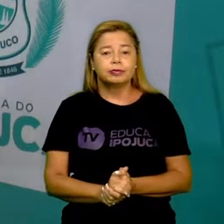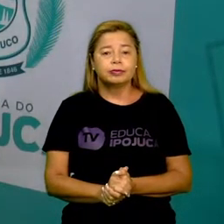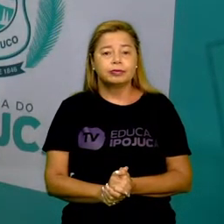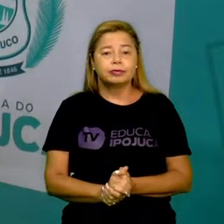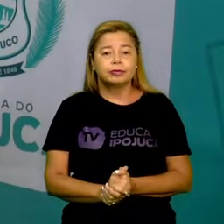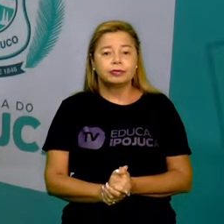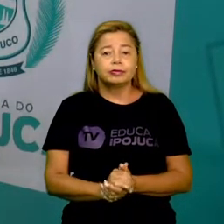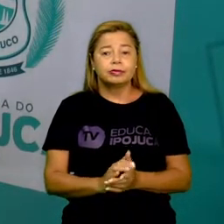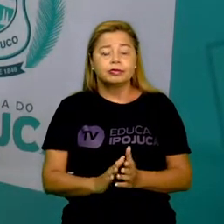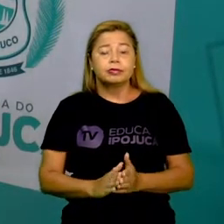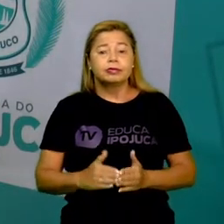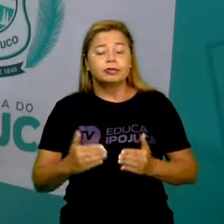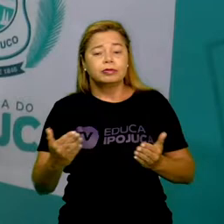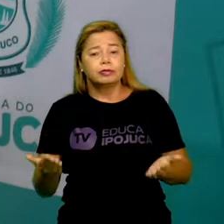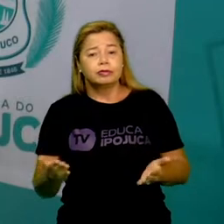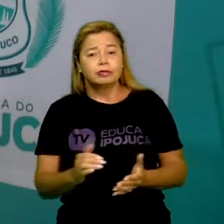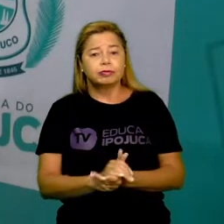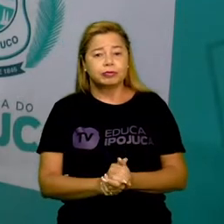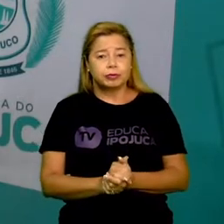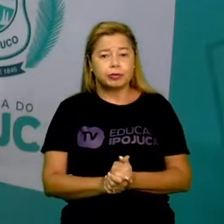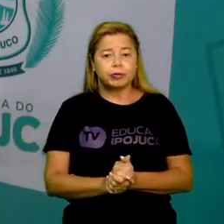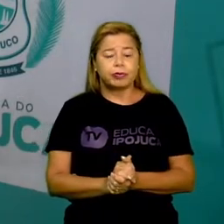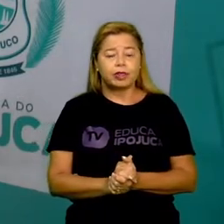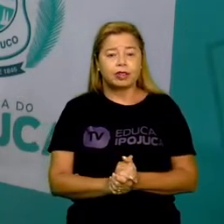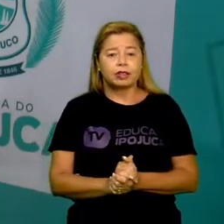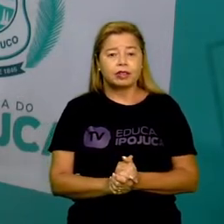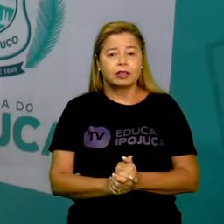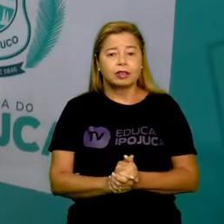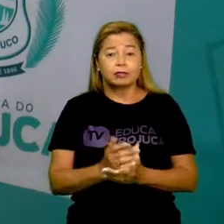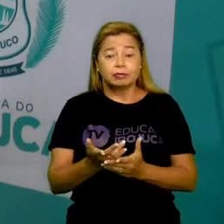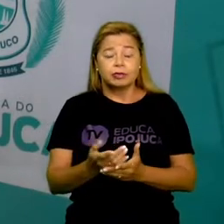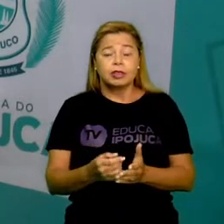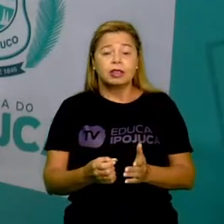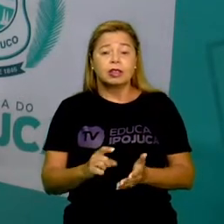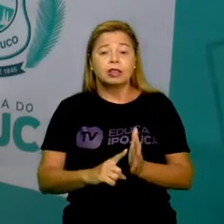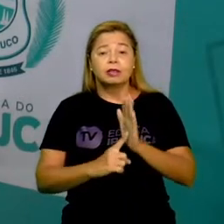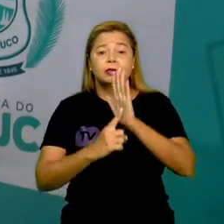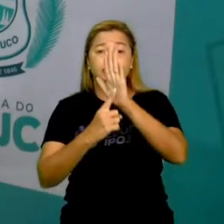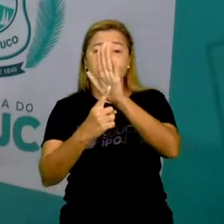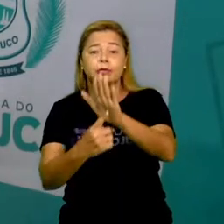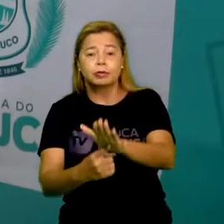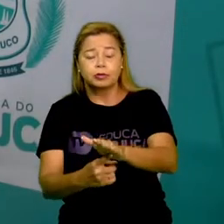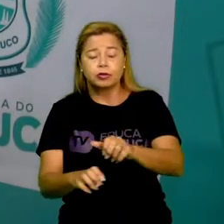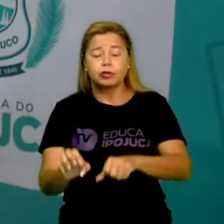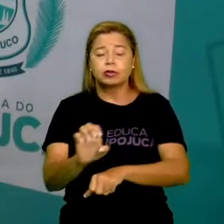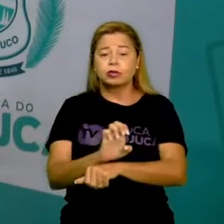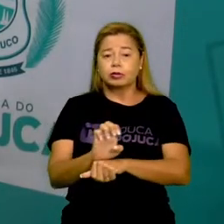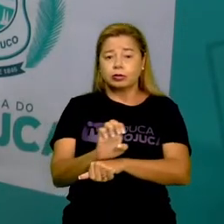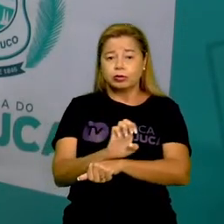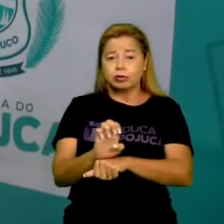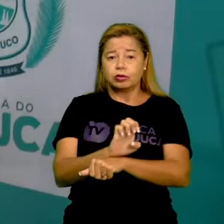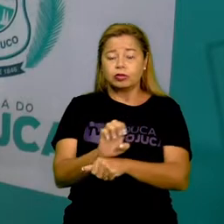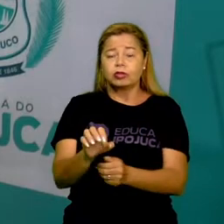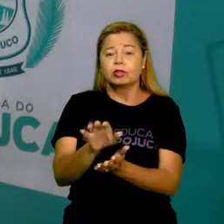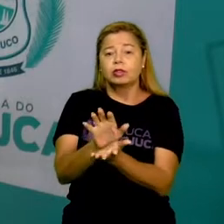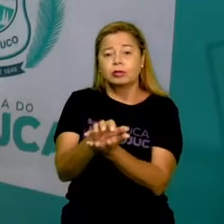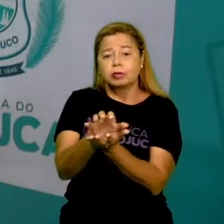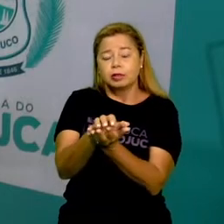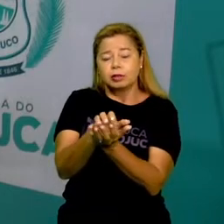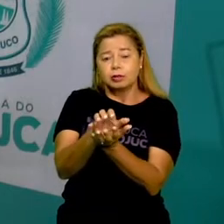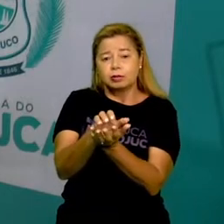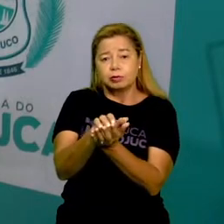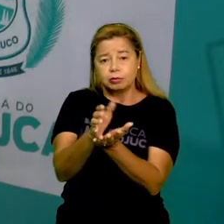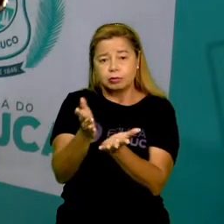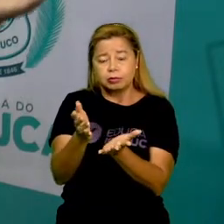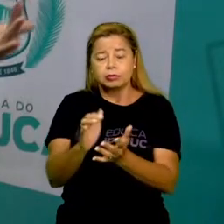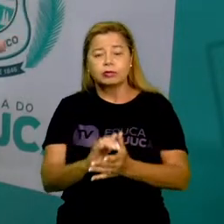E aí eu trago para vocês, já que eu apresentei o nosso estado de Pernambuco, porque temos que conhecer na questão cartográfica